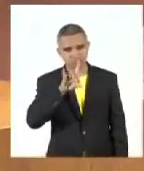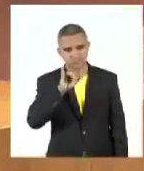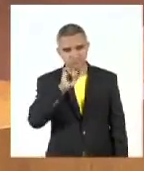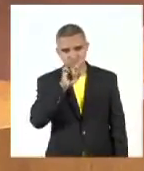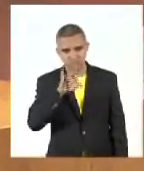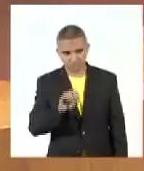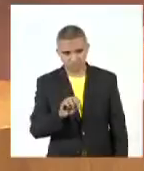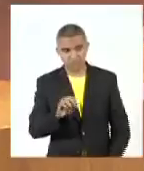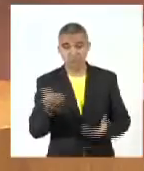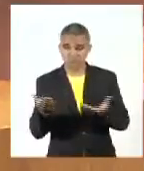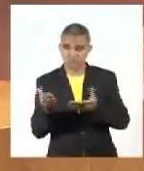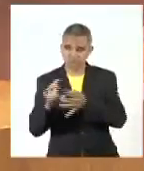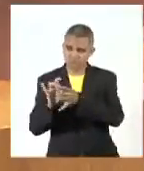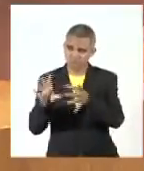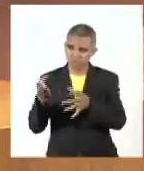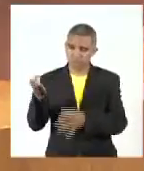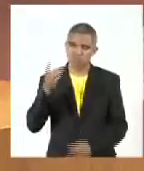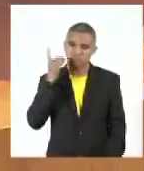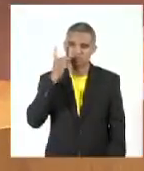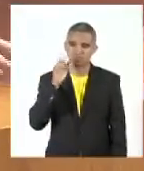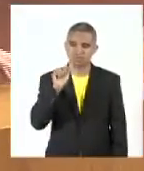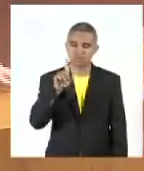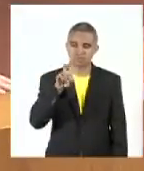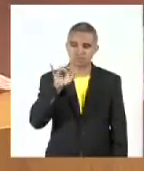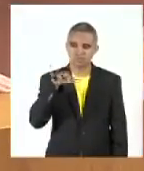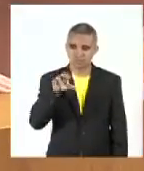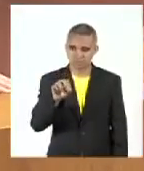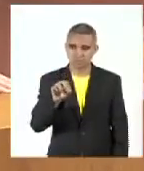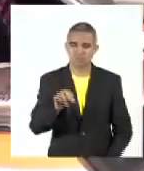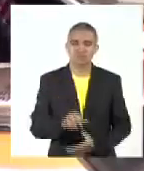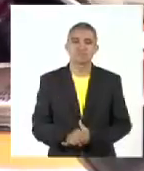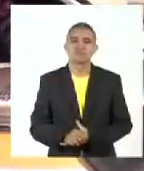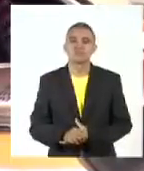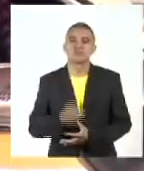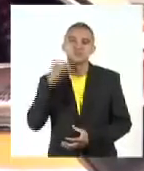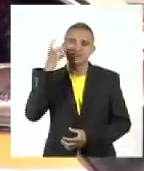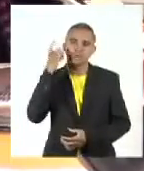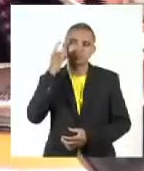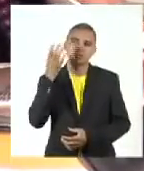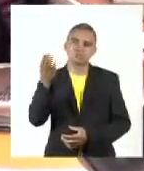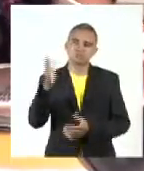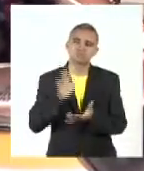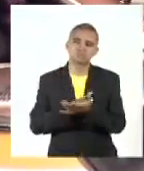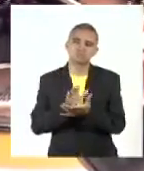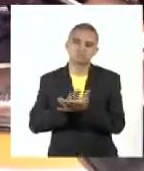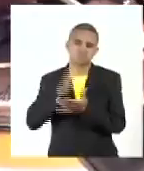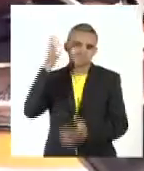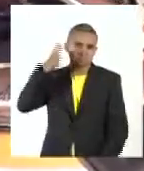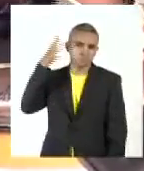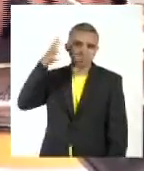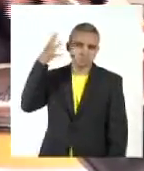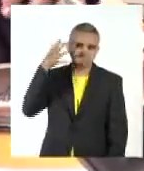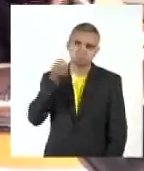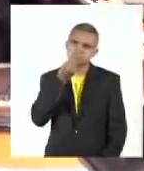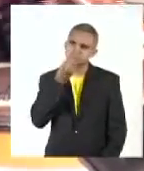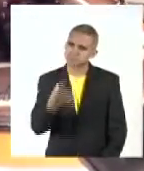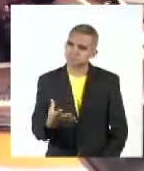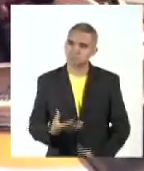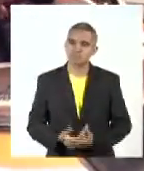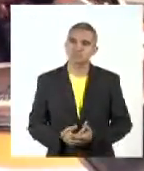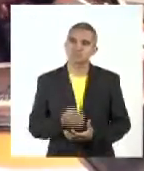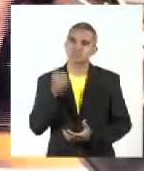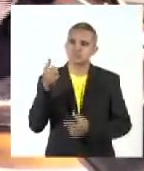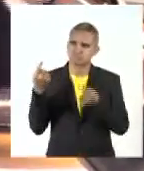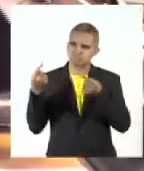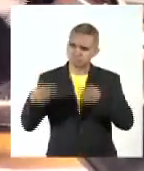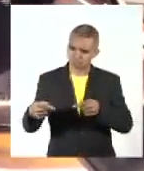Deputado, parabenizo Vossa Excelência pelas palavras. Vossa Excelência, no campo da